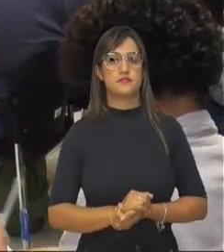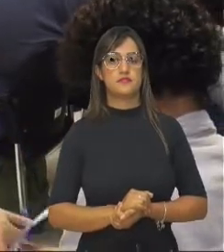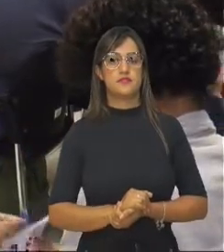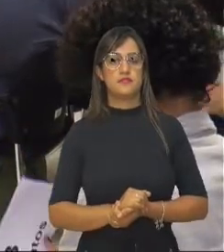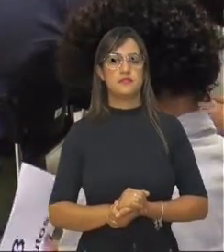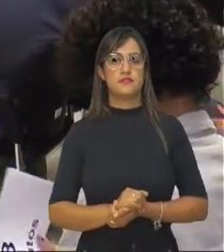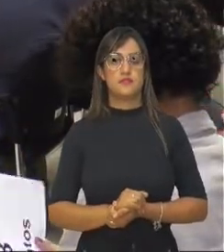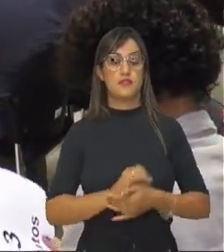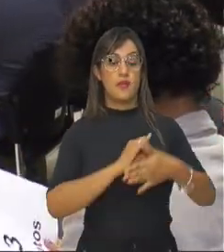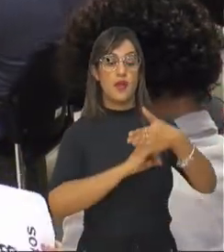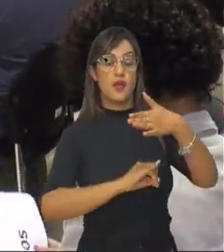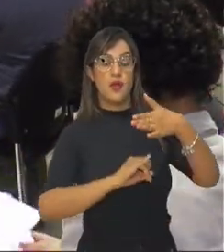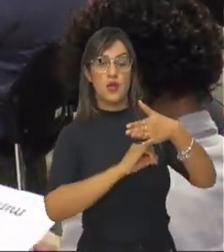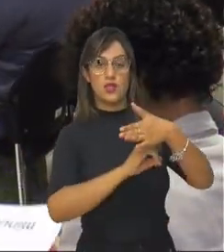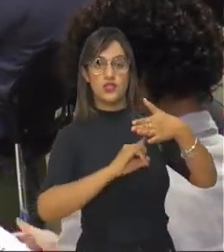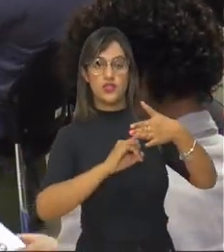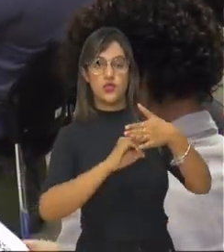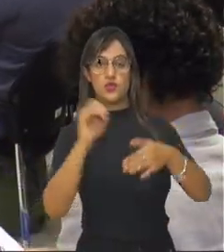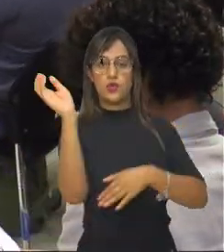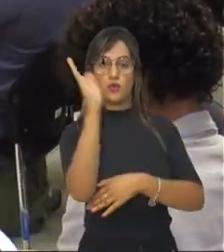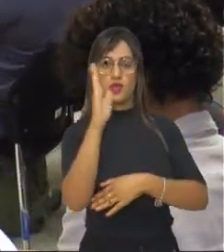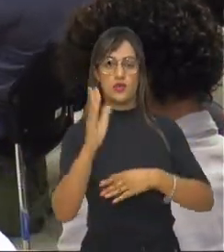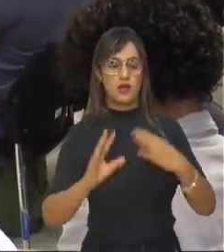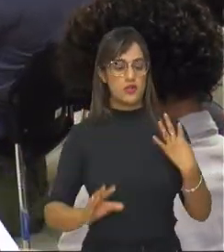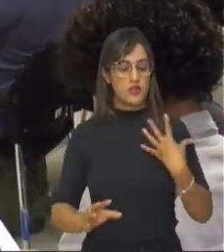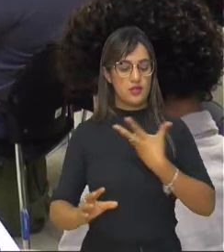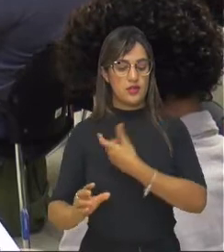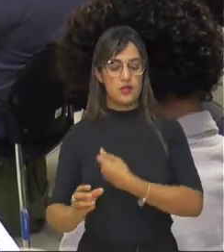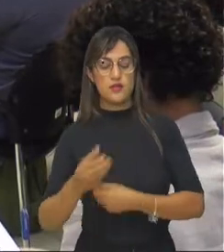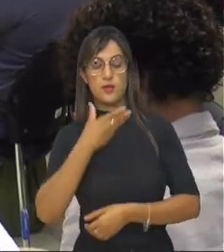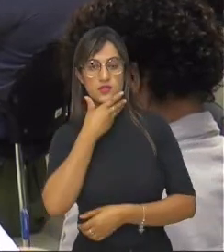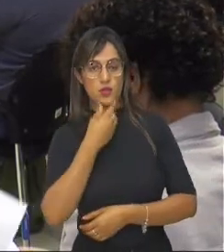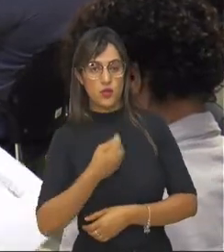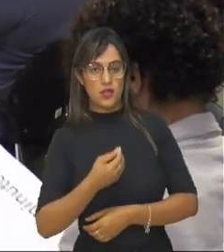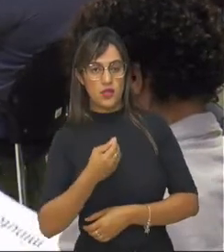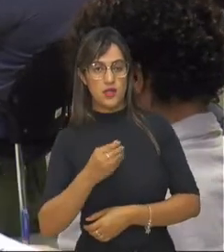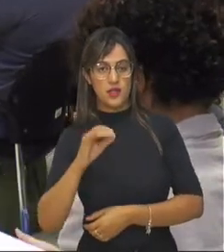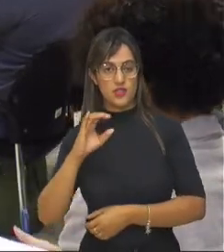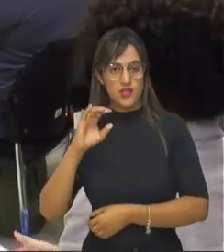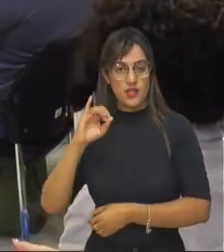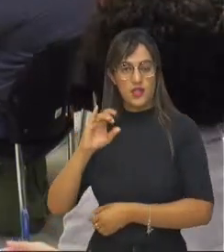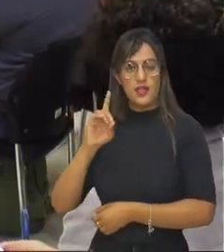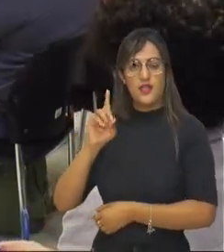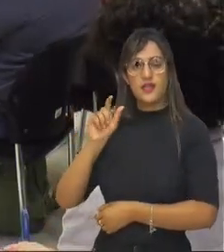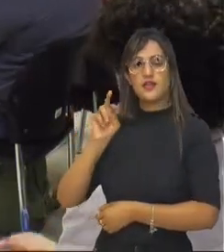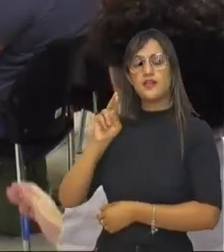Pelo Instituto Brasileiro de Transmasculinidades, o IBRAT, Dan Caio Lemos.